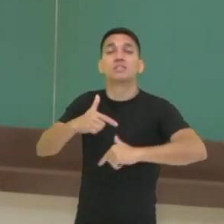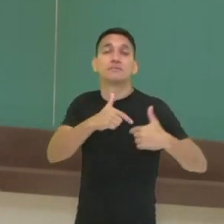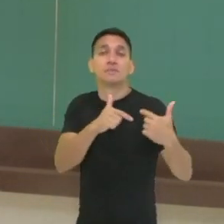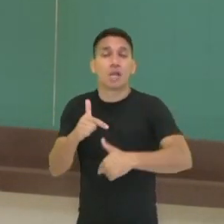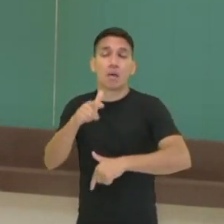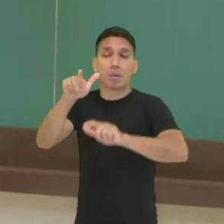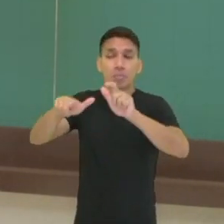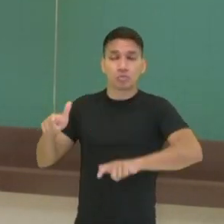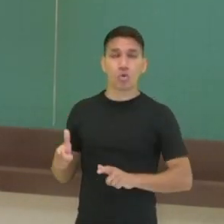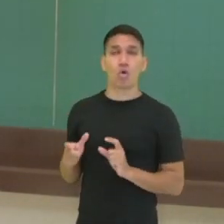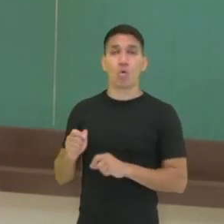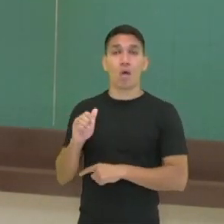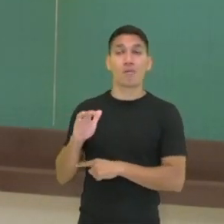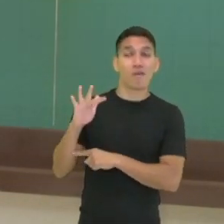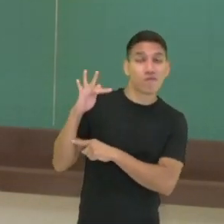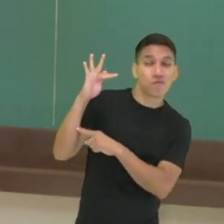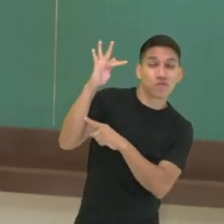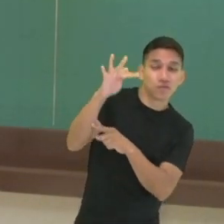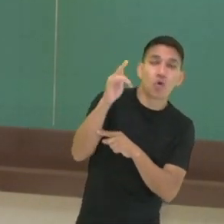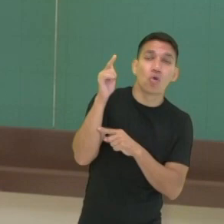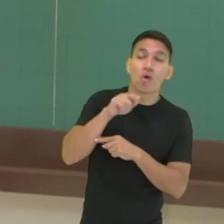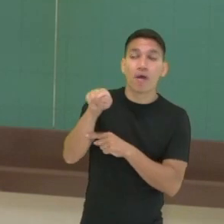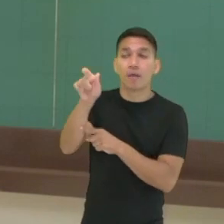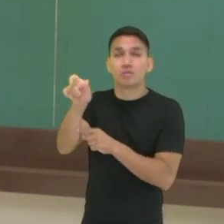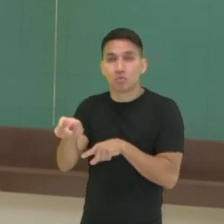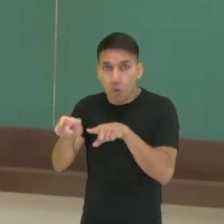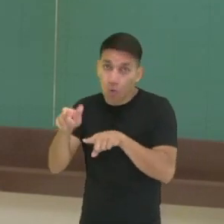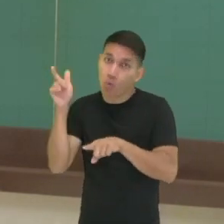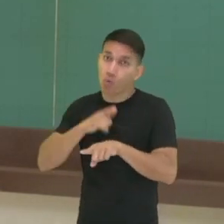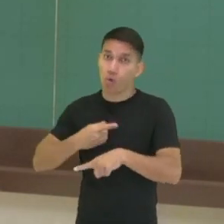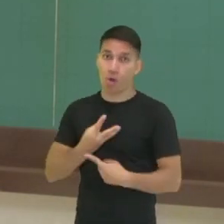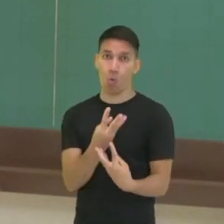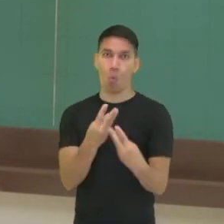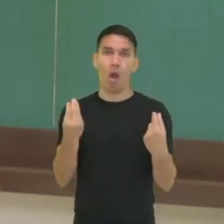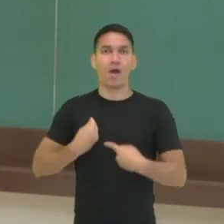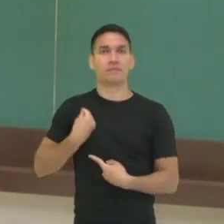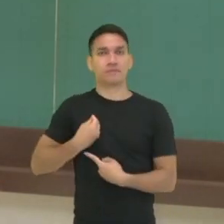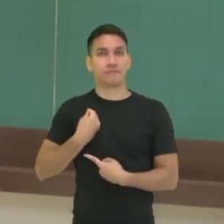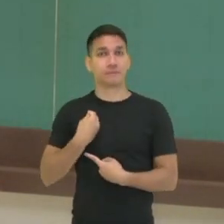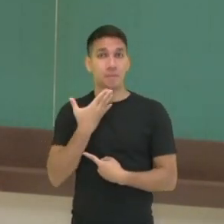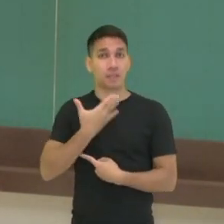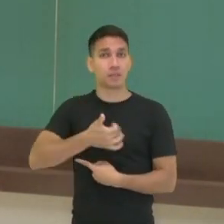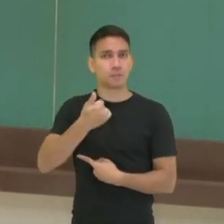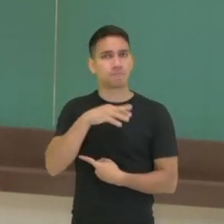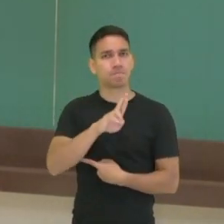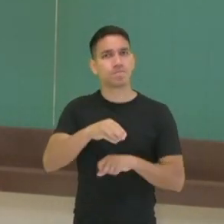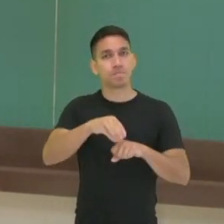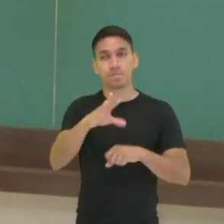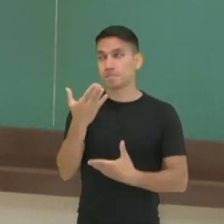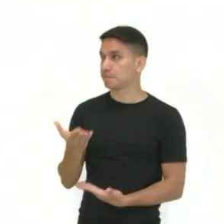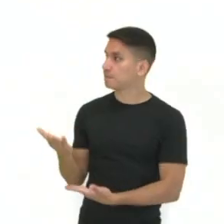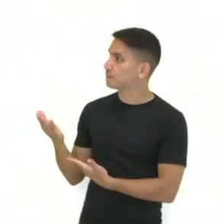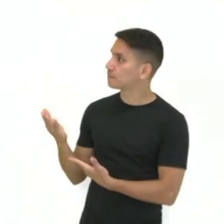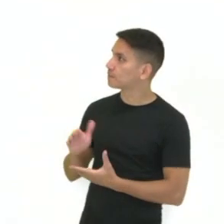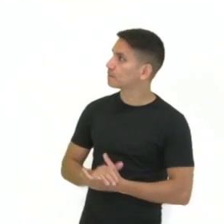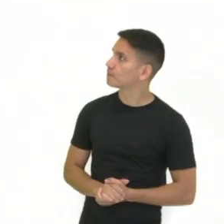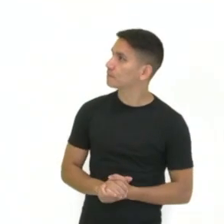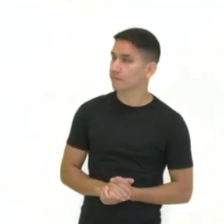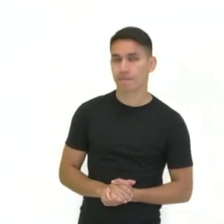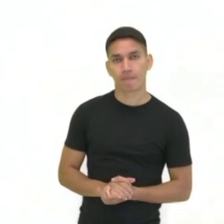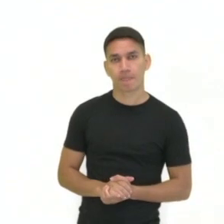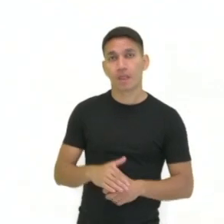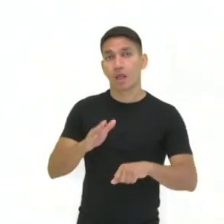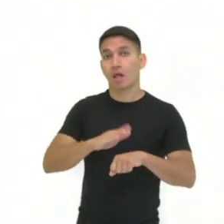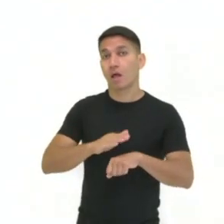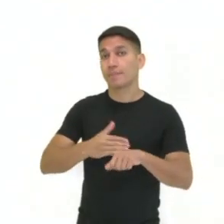pessoa para que mais lá para frente ela tenha uma boa qualidade de vida. Então vamos ver a resposta esperada? Quanto mais cedo